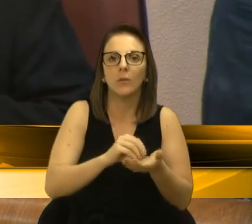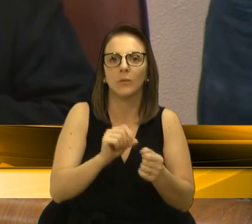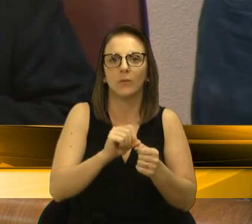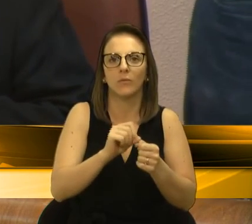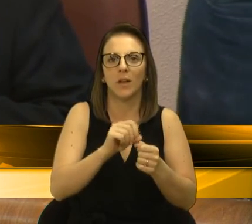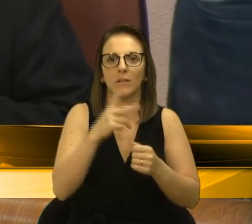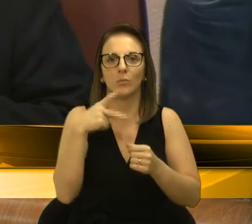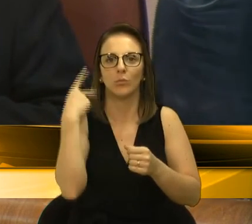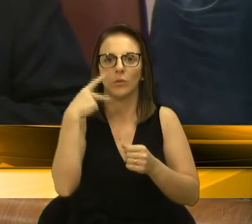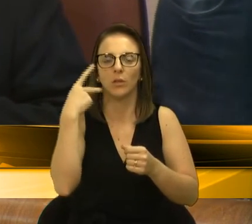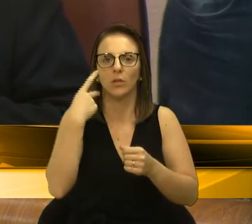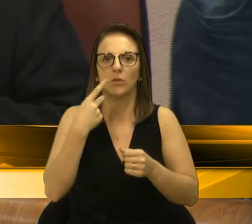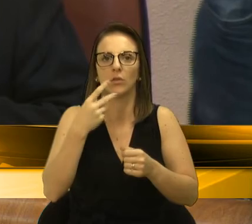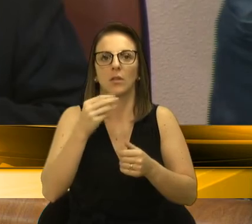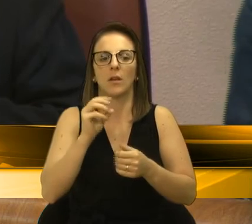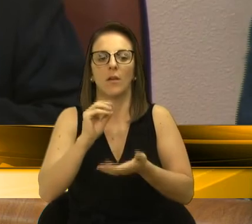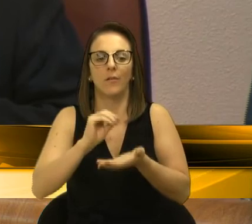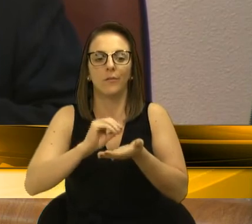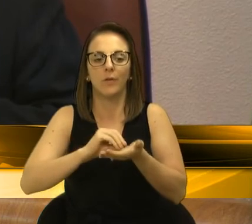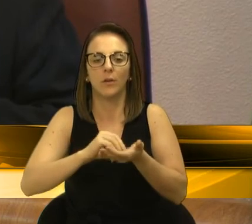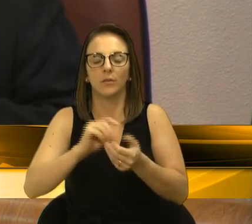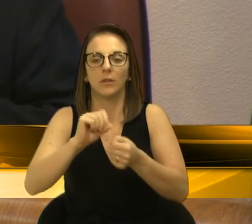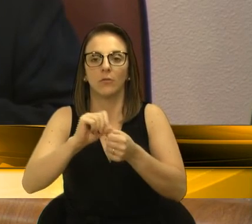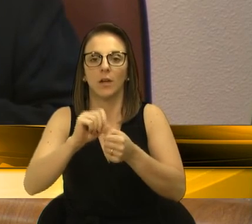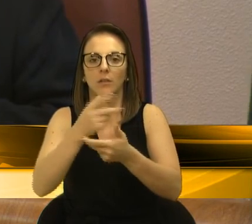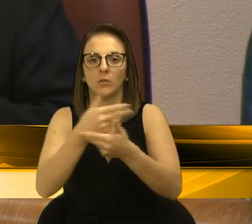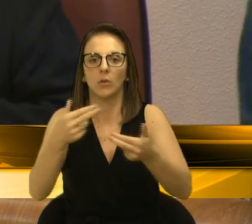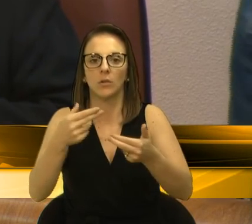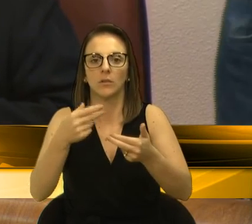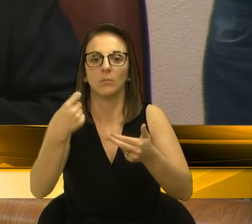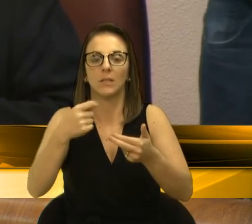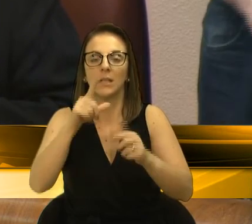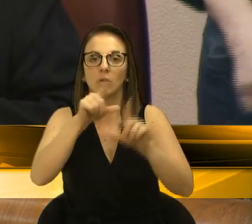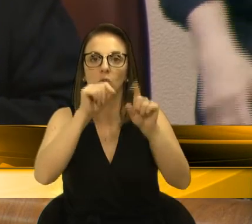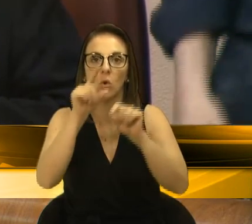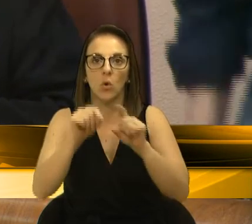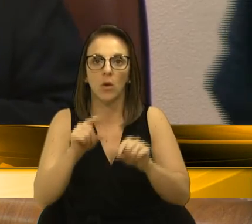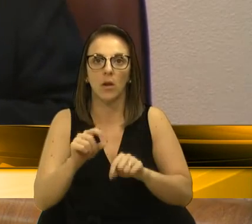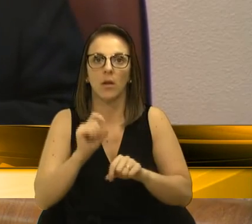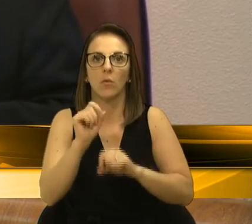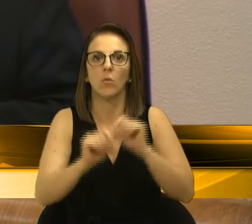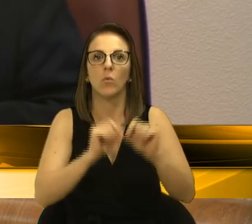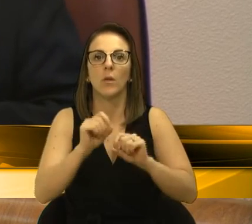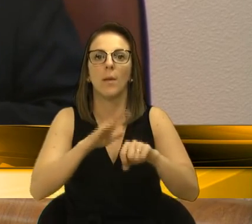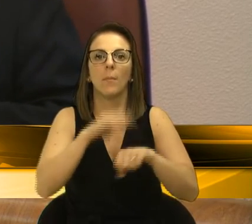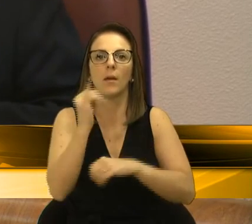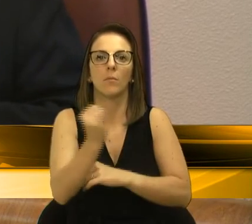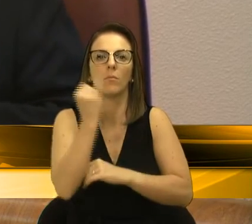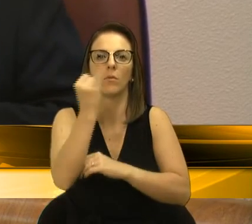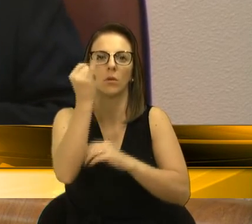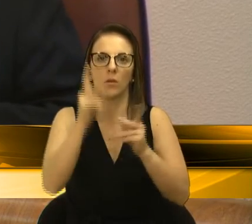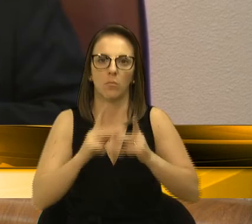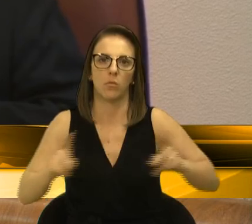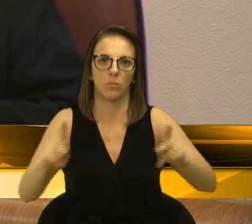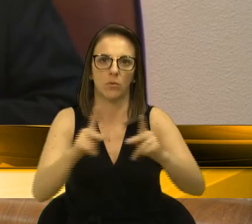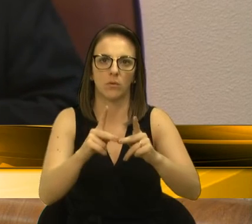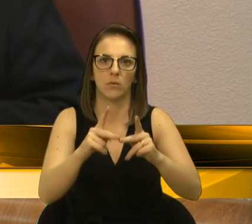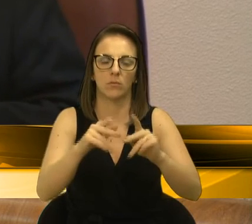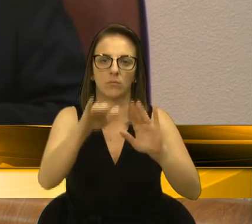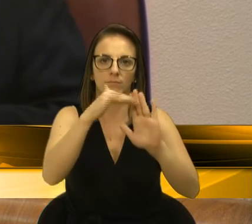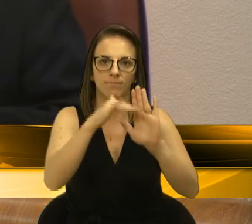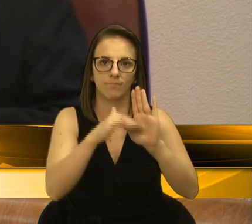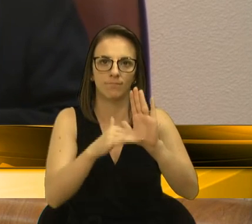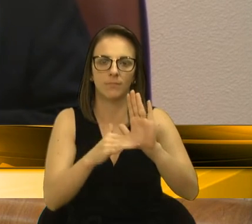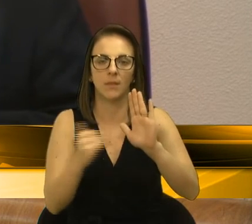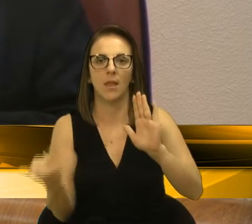de, operacionalmente, estabelecer ou discriminar aquilo que é do interesse público, no processo